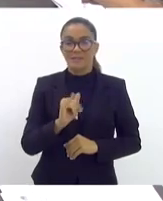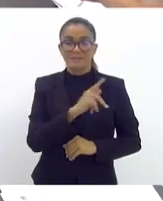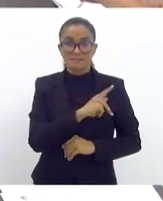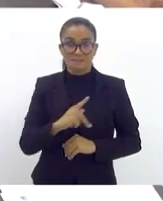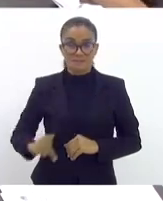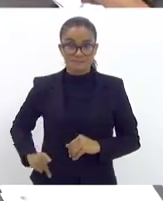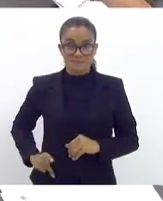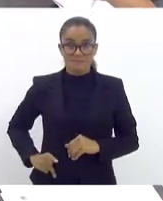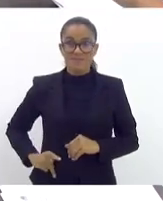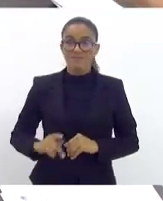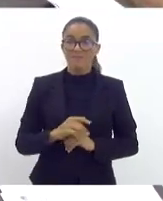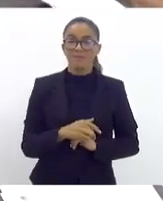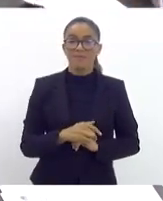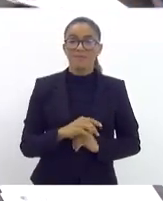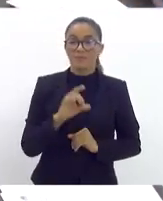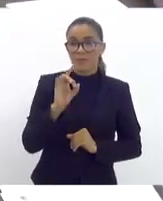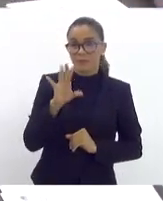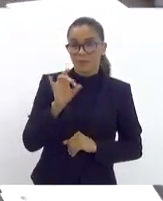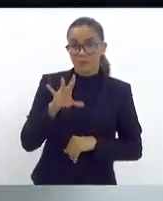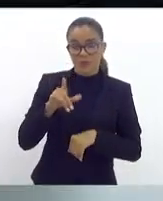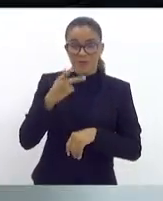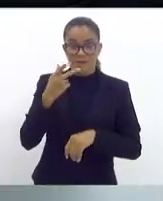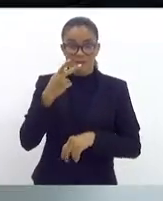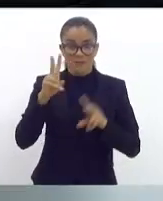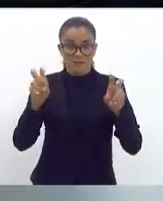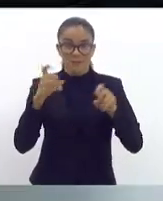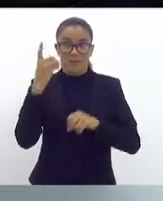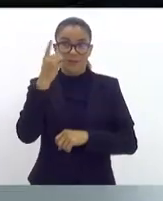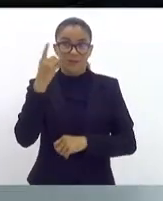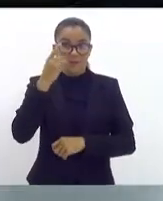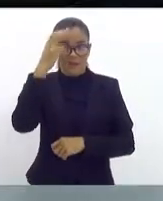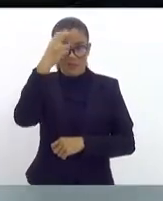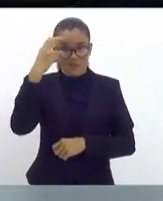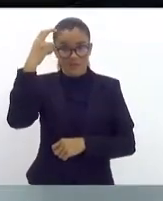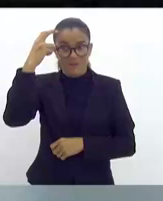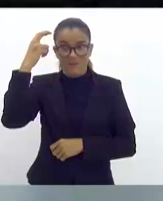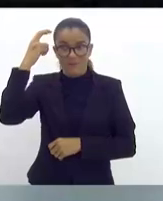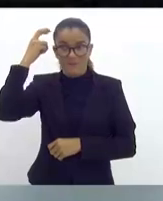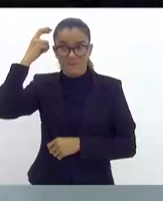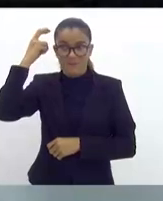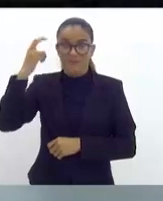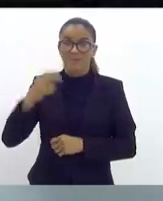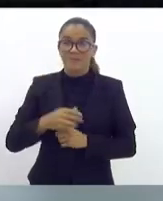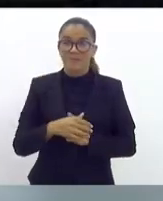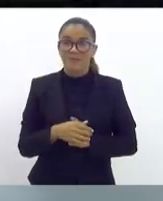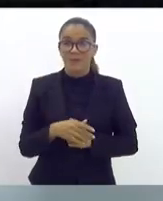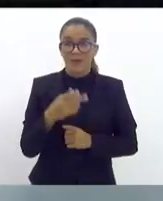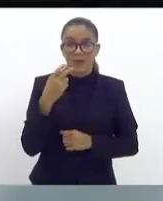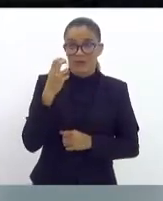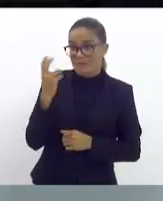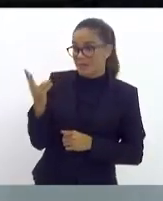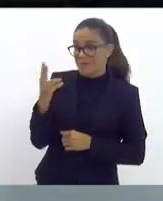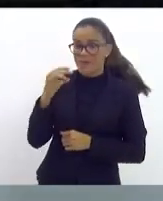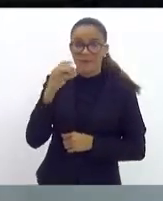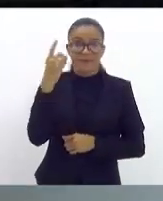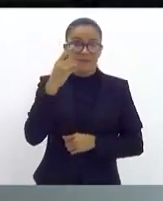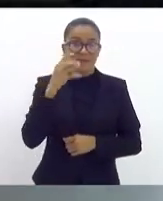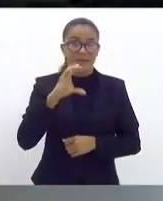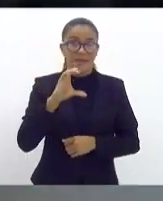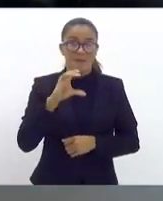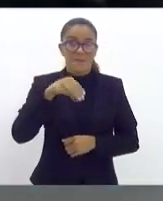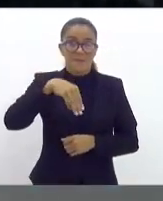é só dialogar com elemento que é deputado Veronica atrás tô olhando aqui né ensinando do deputado Carlos mic